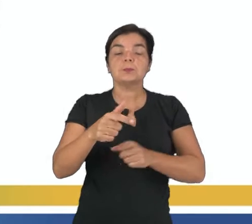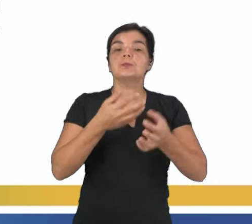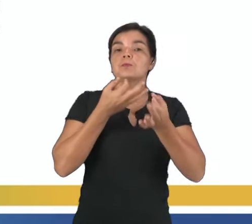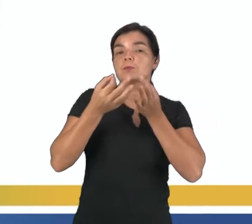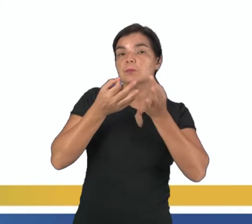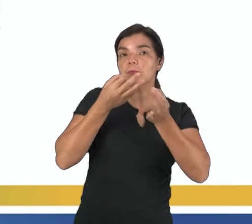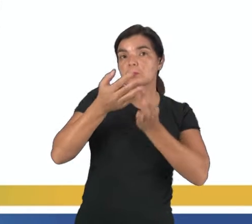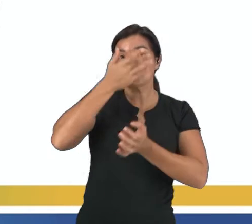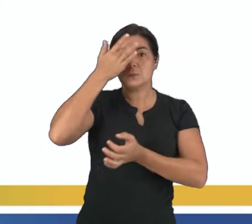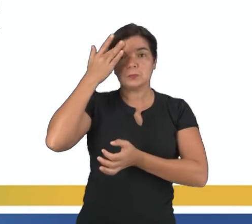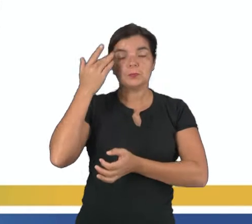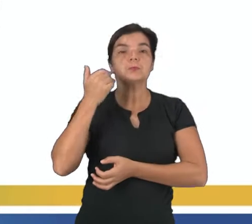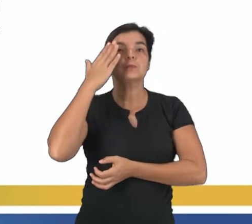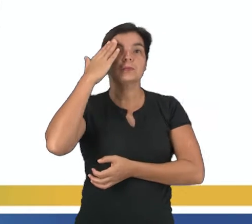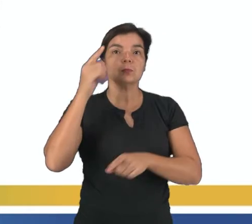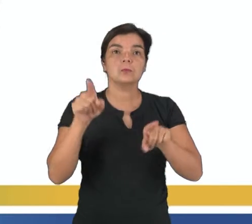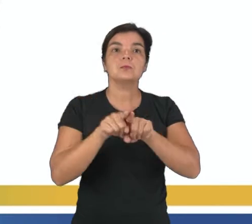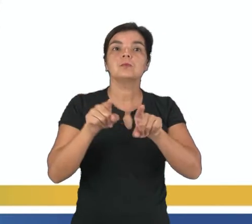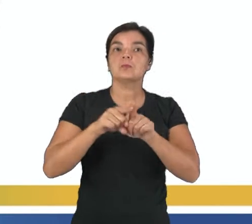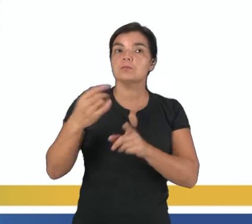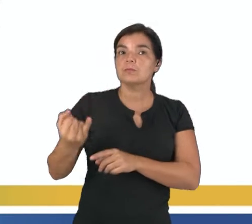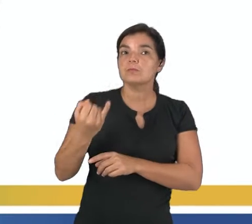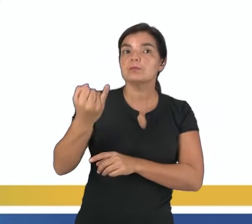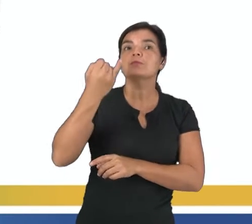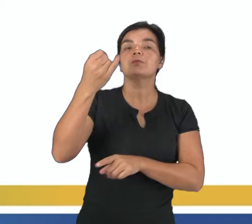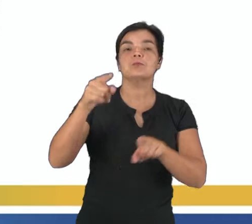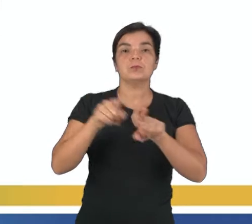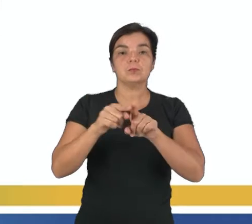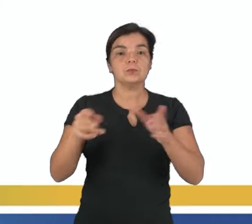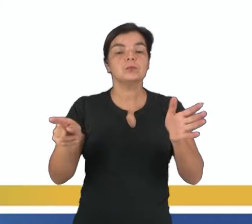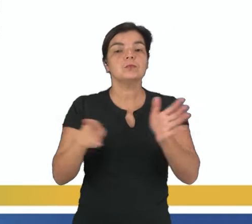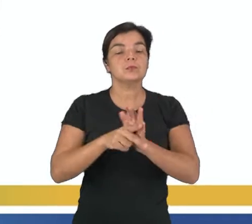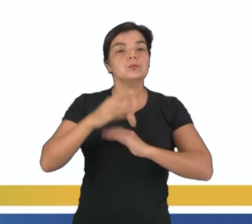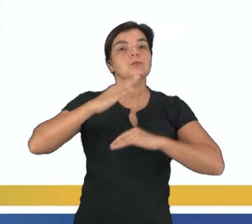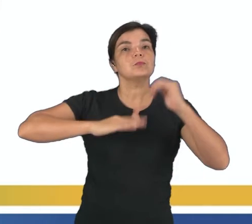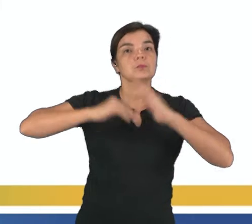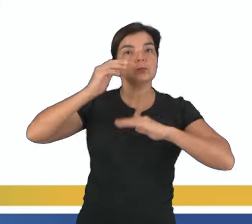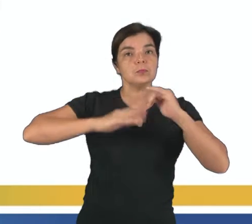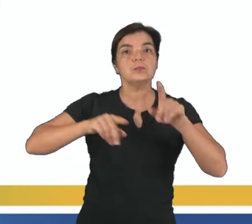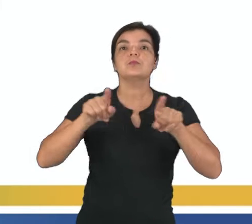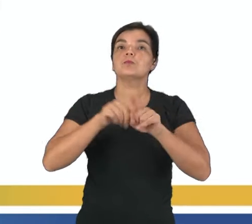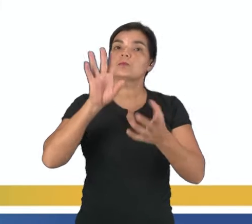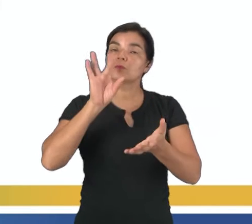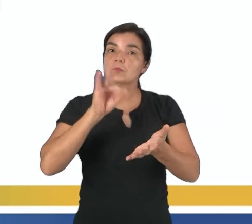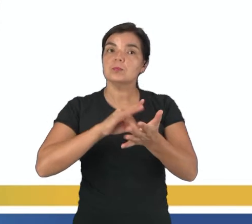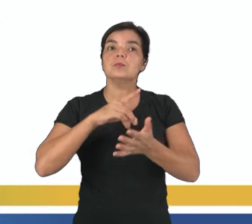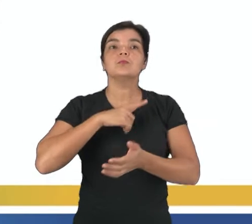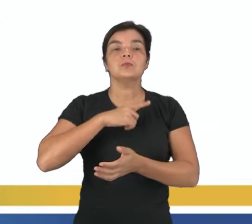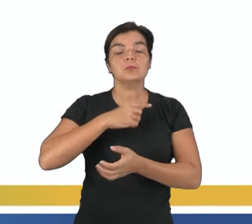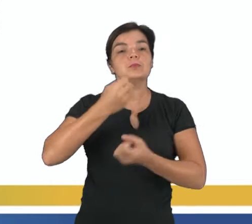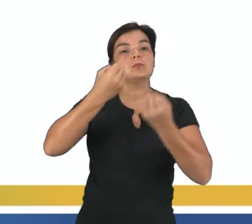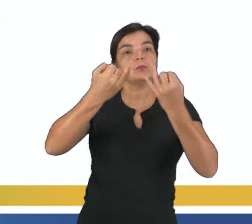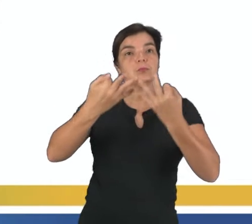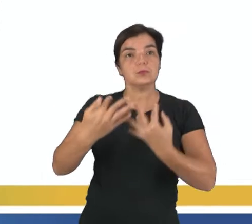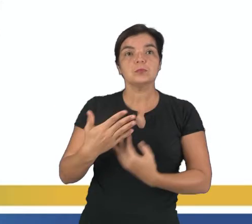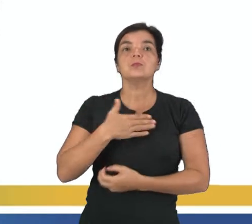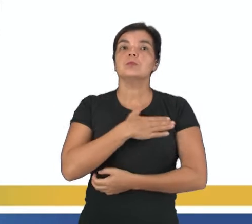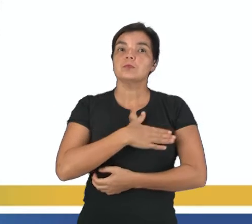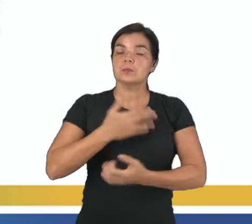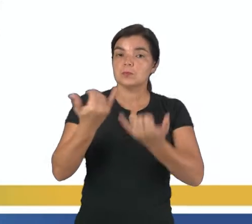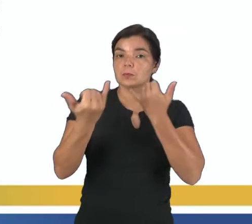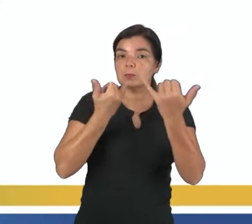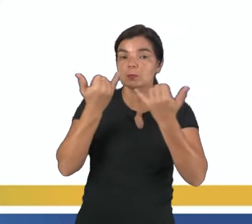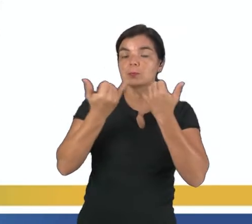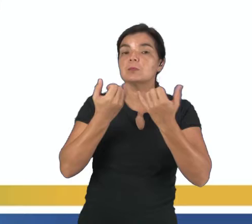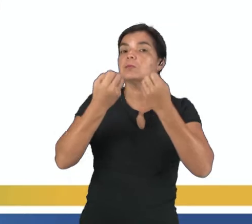é fundamental saber se a suposta autoridade é de fato um especialista ou tem condições de estar bem